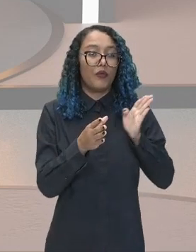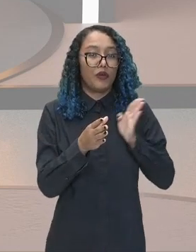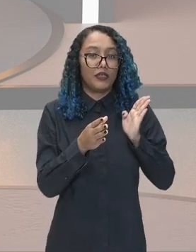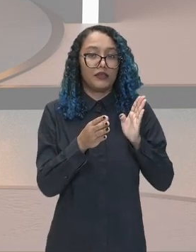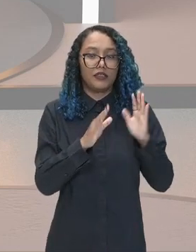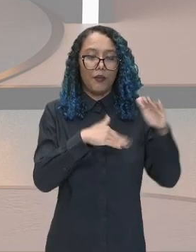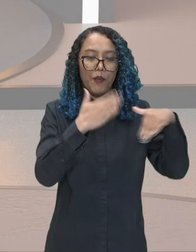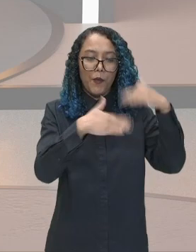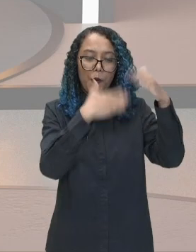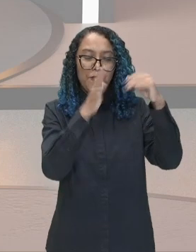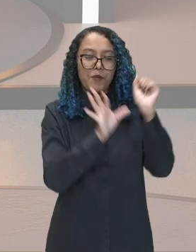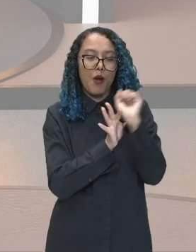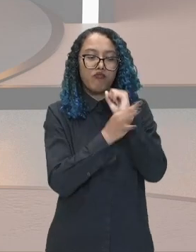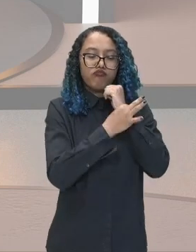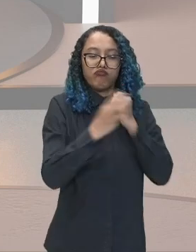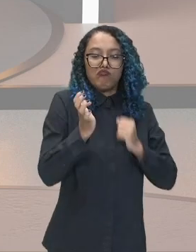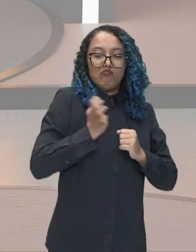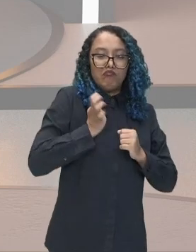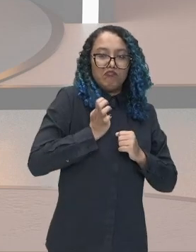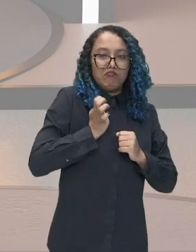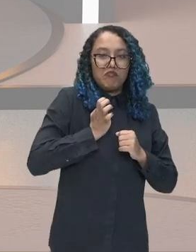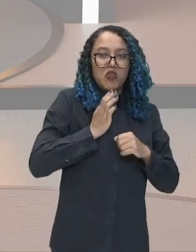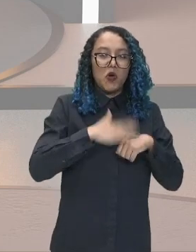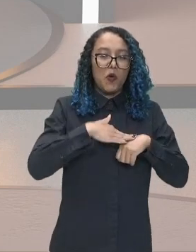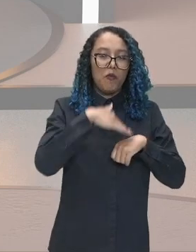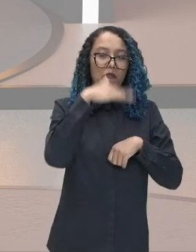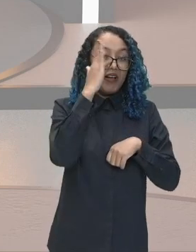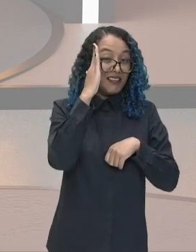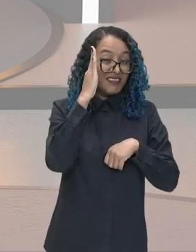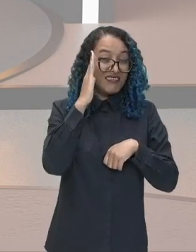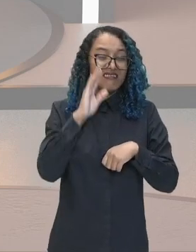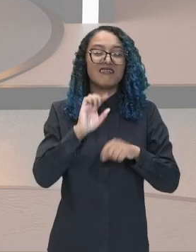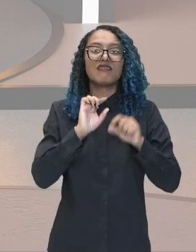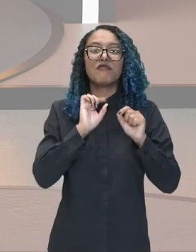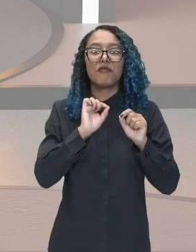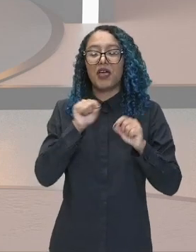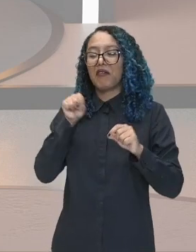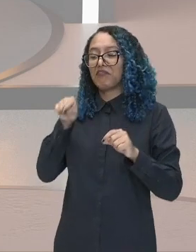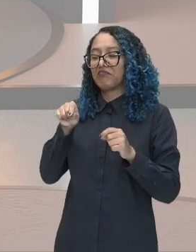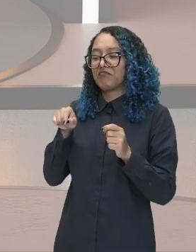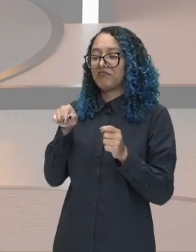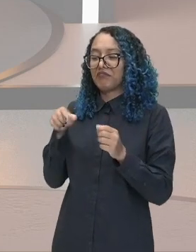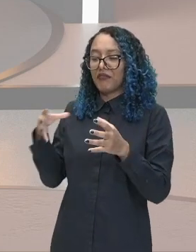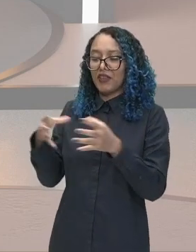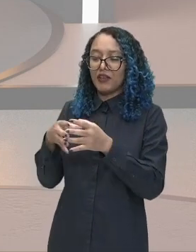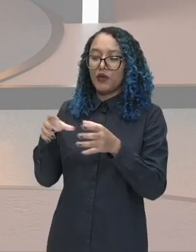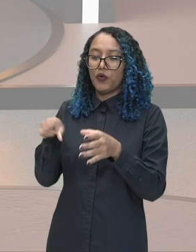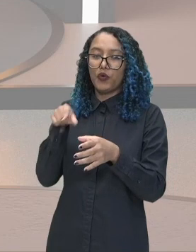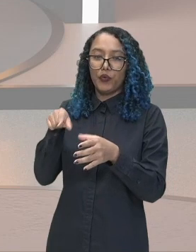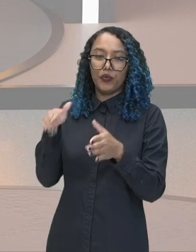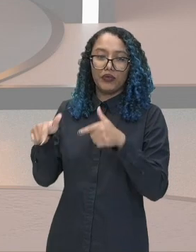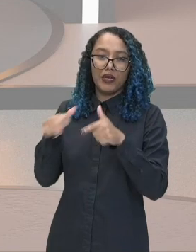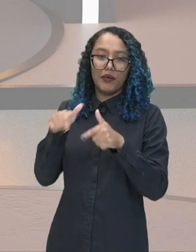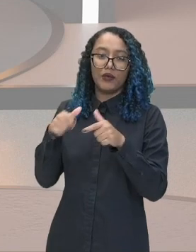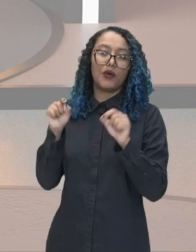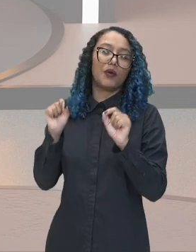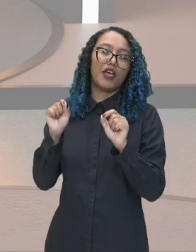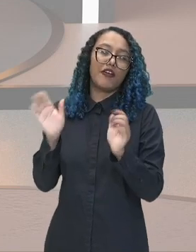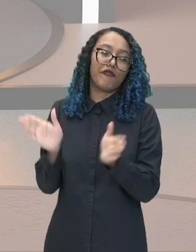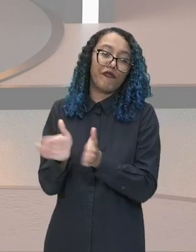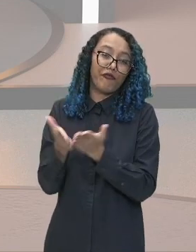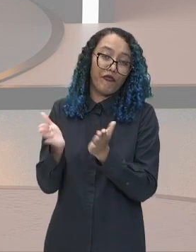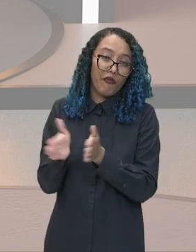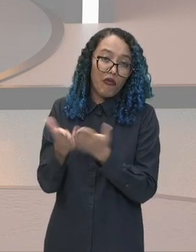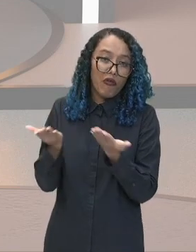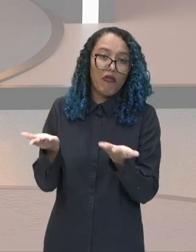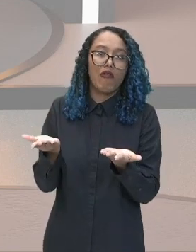e ficava mais rica aos trabalhadores, restava a fome, né, a